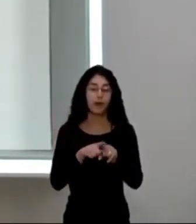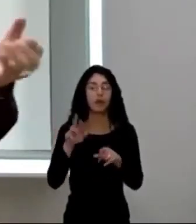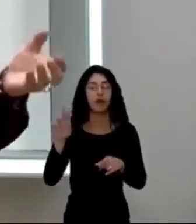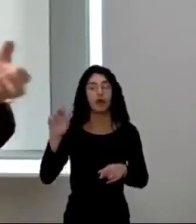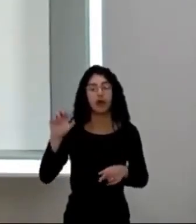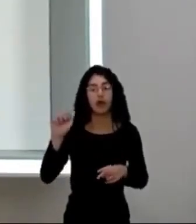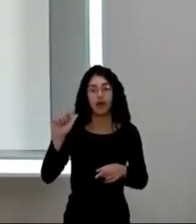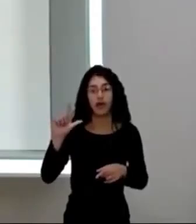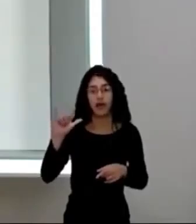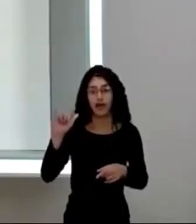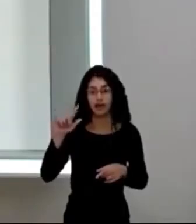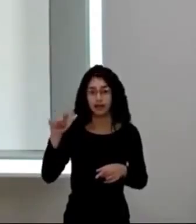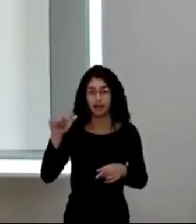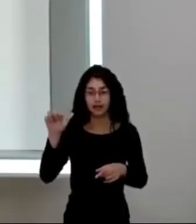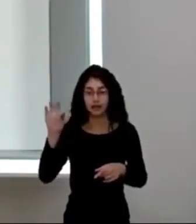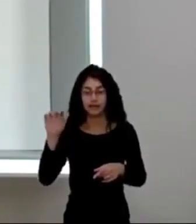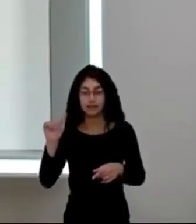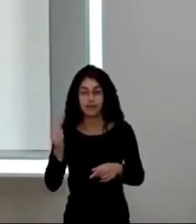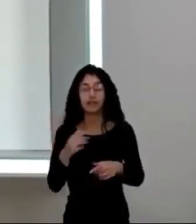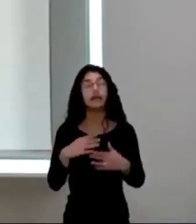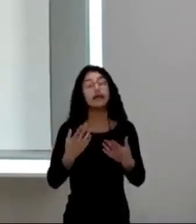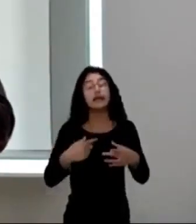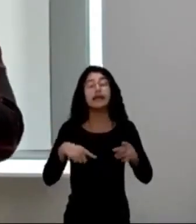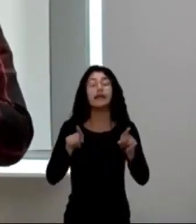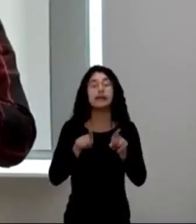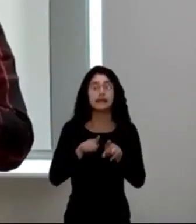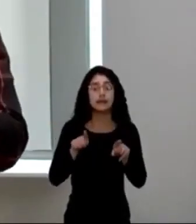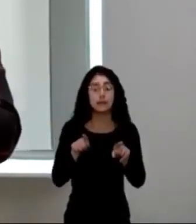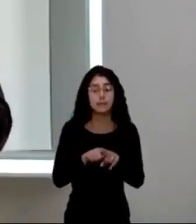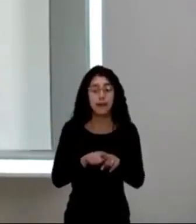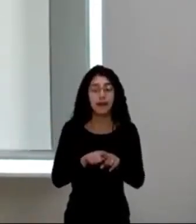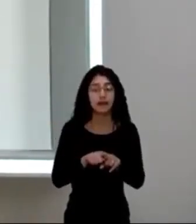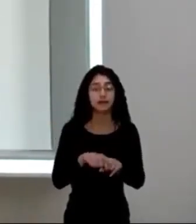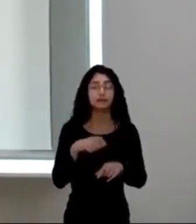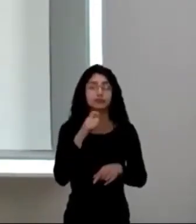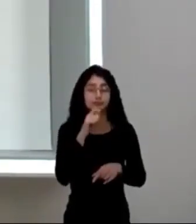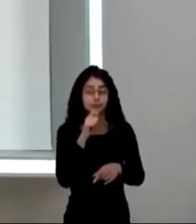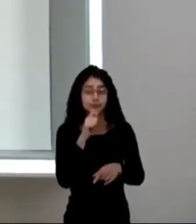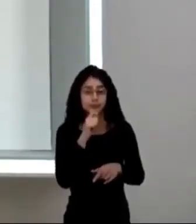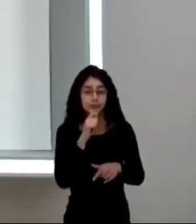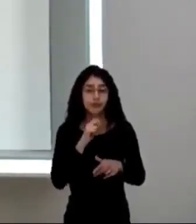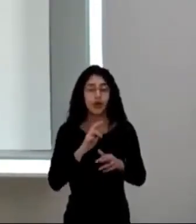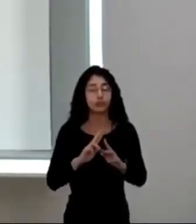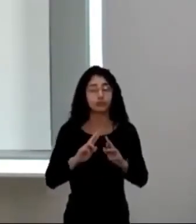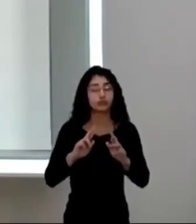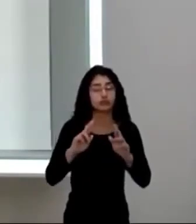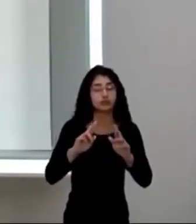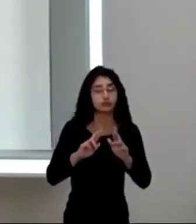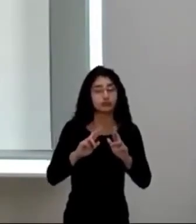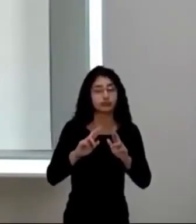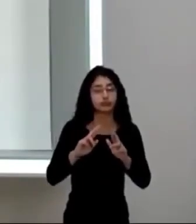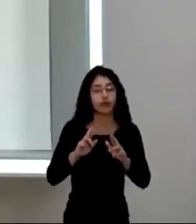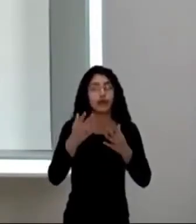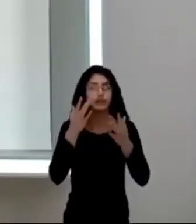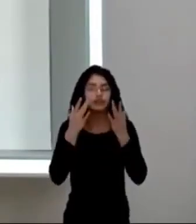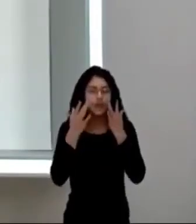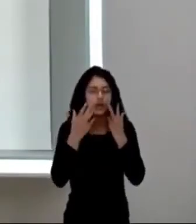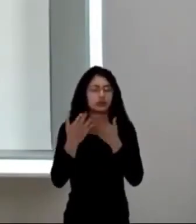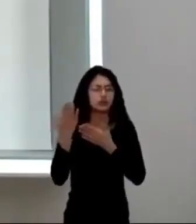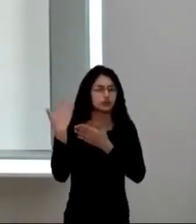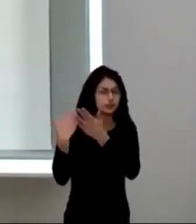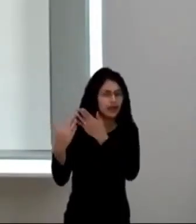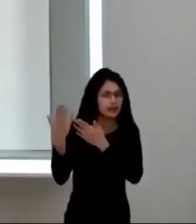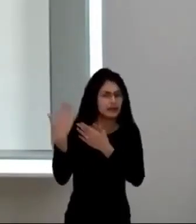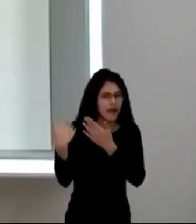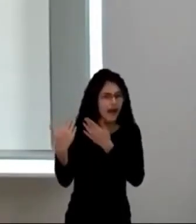partir de Stanislavski, né, para cá, e nós temos também ainda, né, outras formas de teatro mais antigas, né?